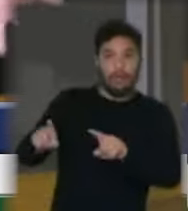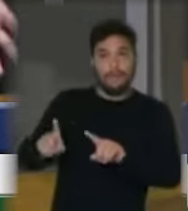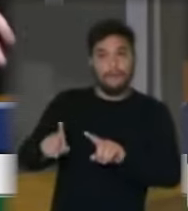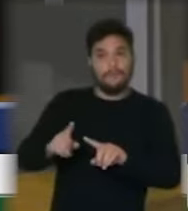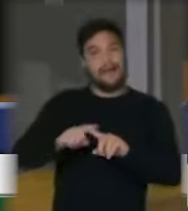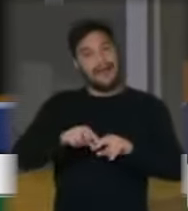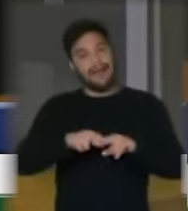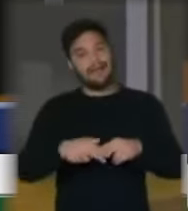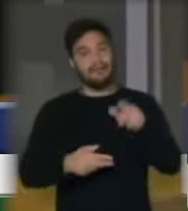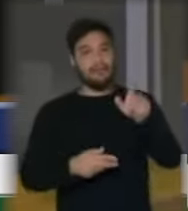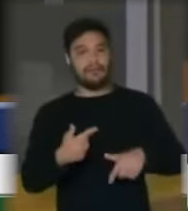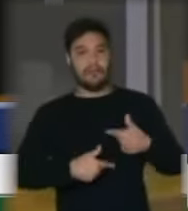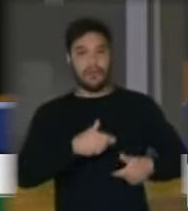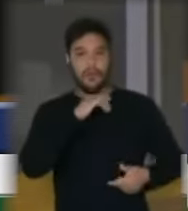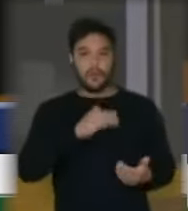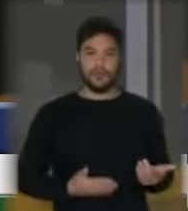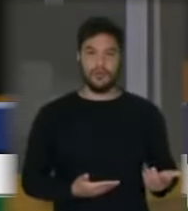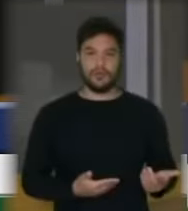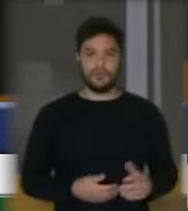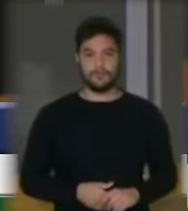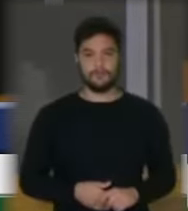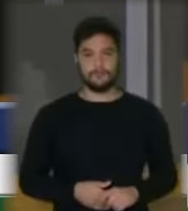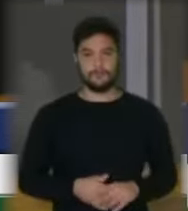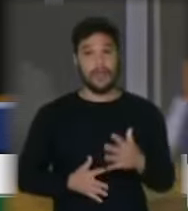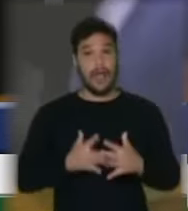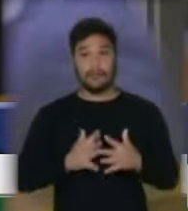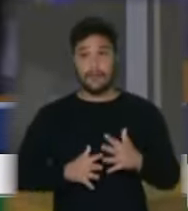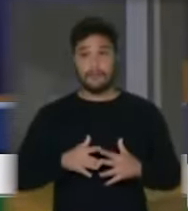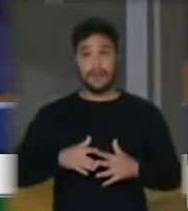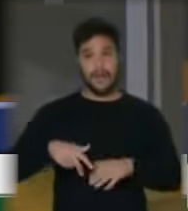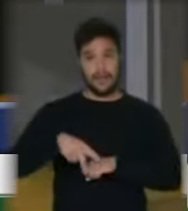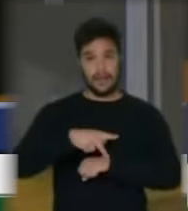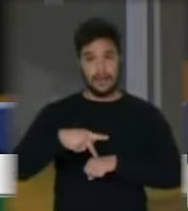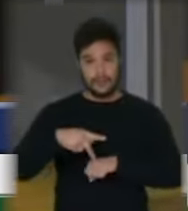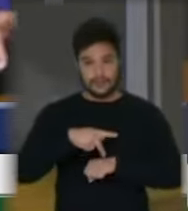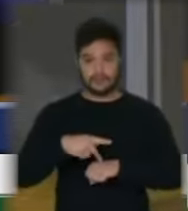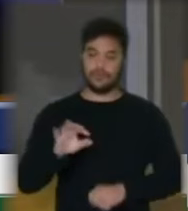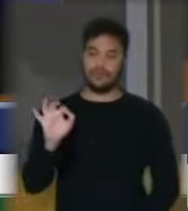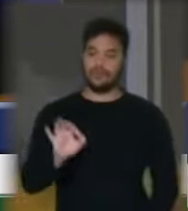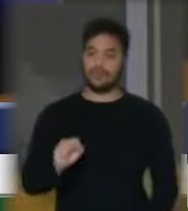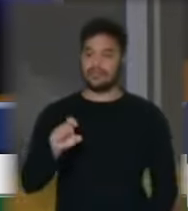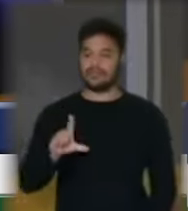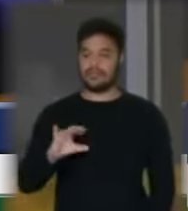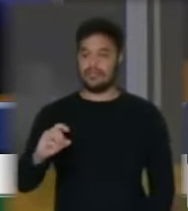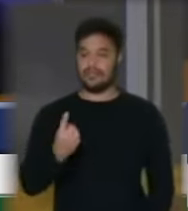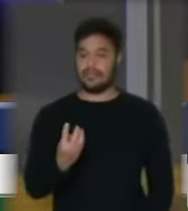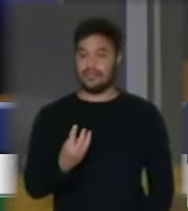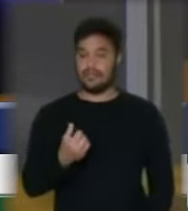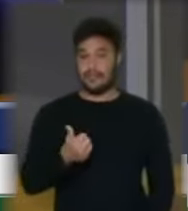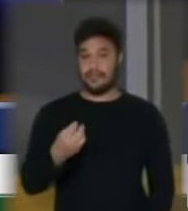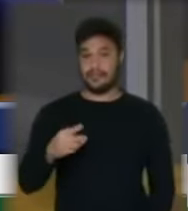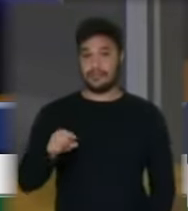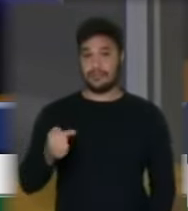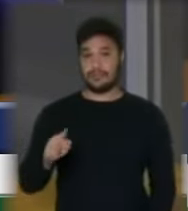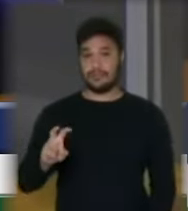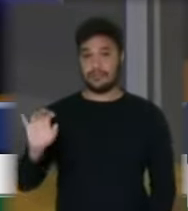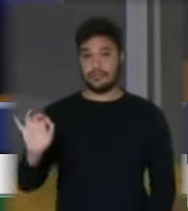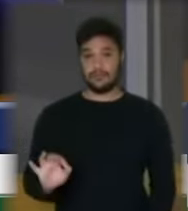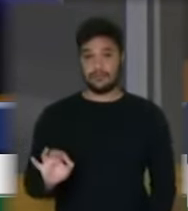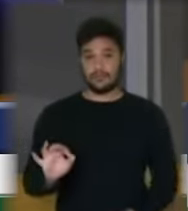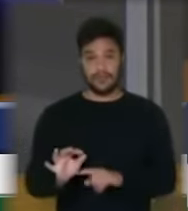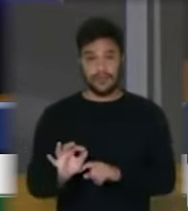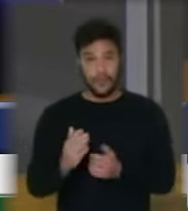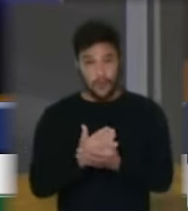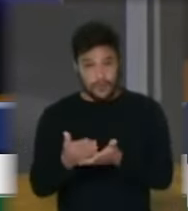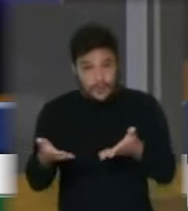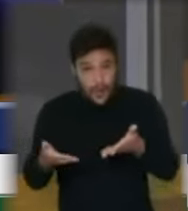atrapalha cada vez mais o nosso país. A taxa Selic de 13,75% já não é de agora,